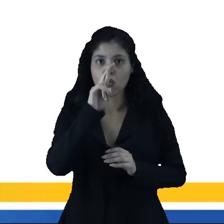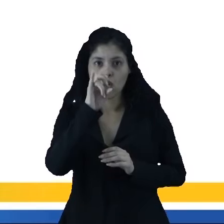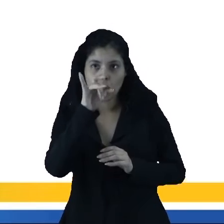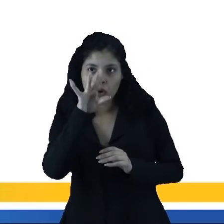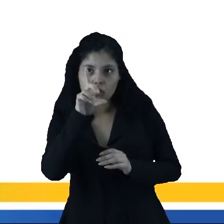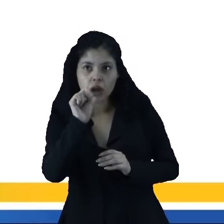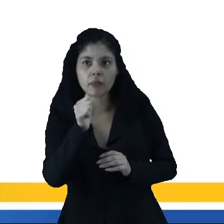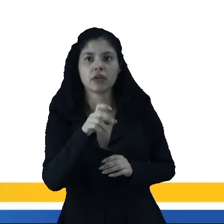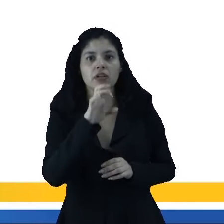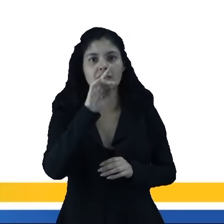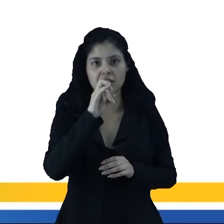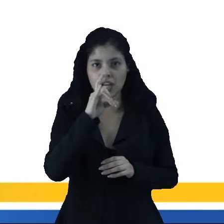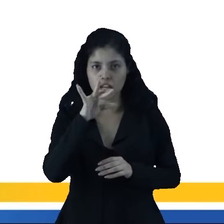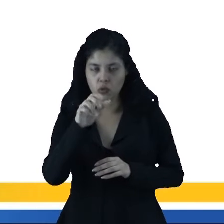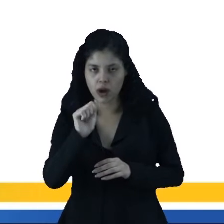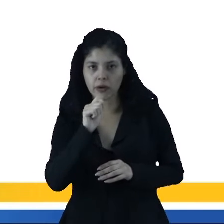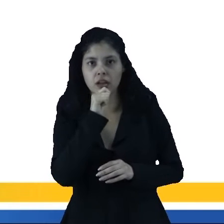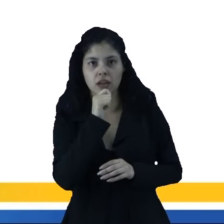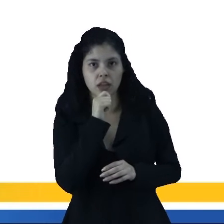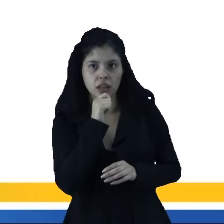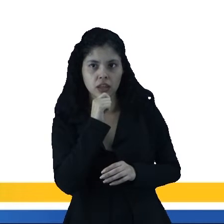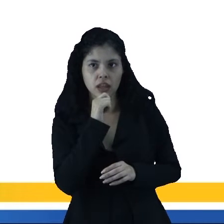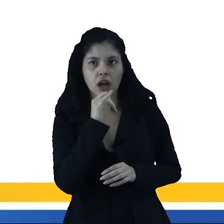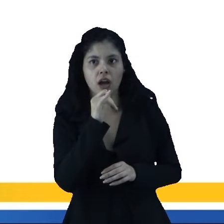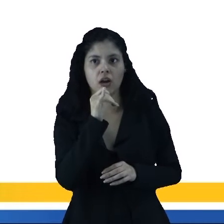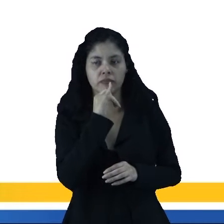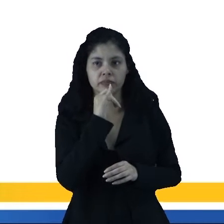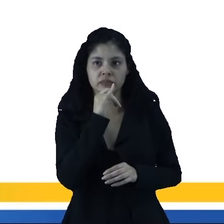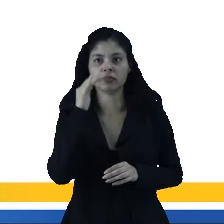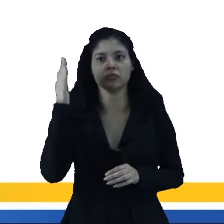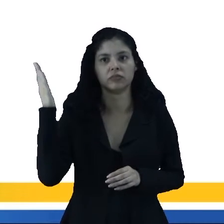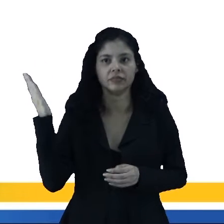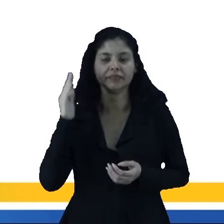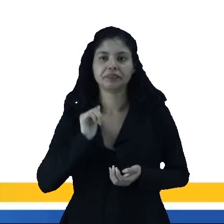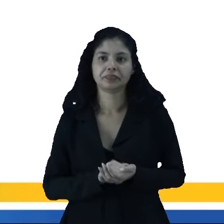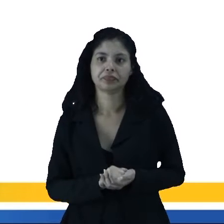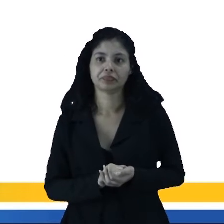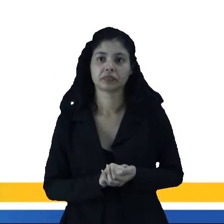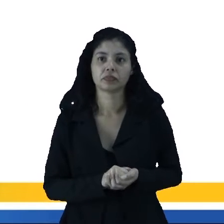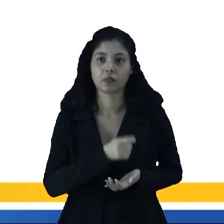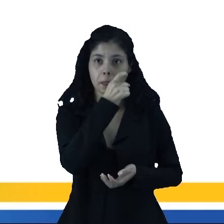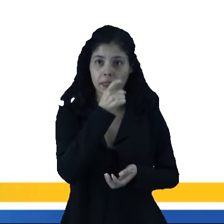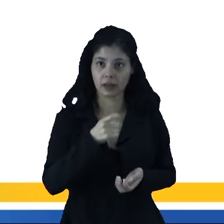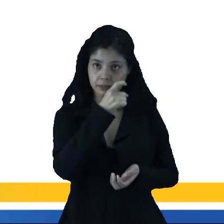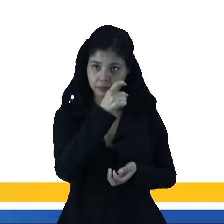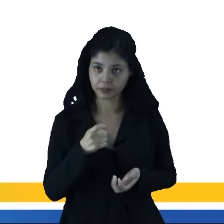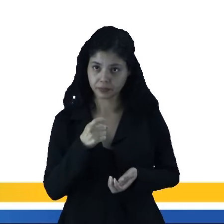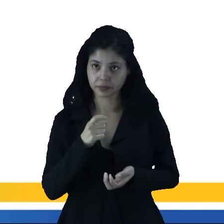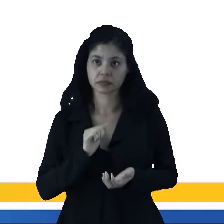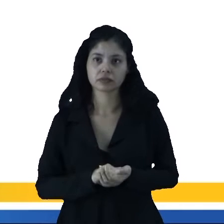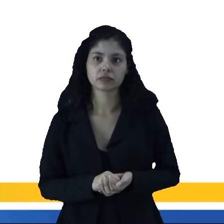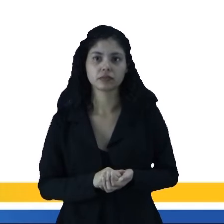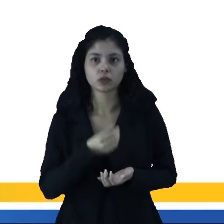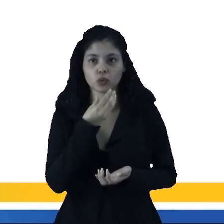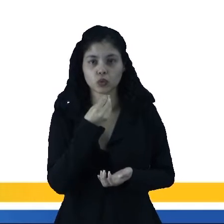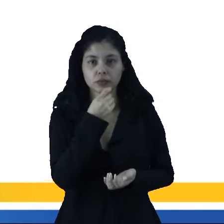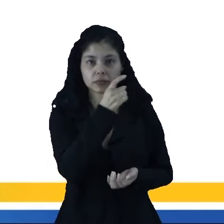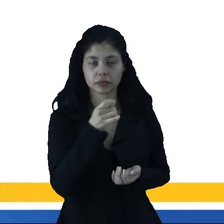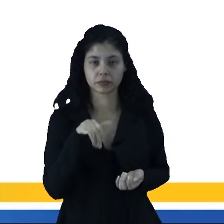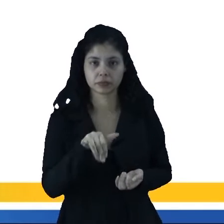cromossomos sexuais. Eu botei até exemplo aí, ó. Eu vou ter no caso de mulheres XX e no caso de